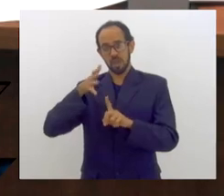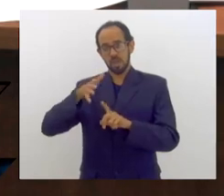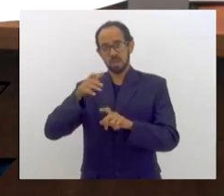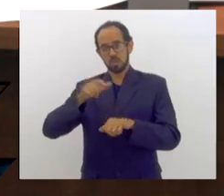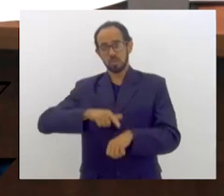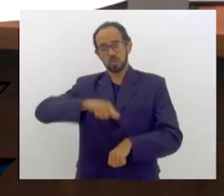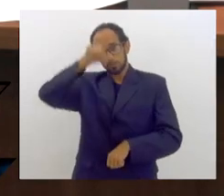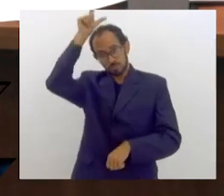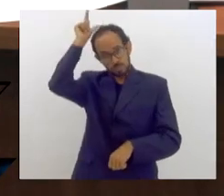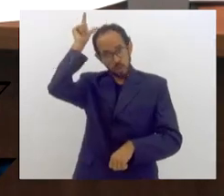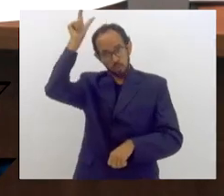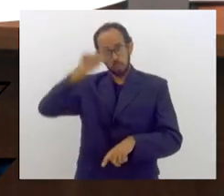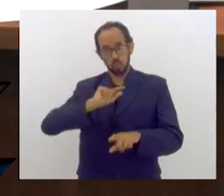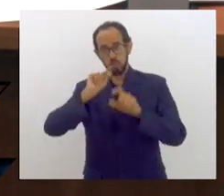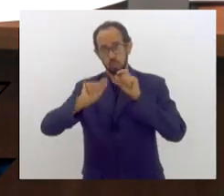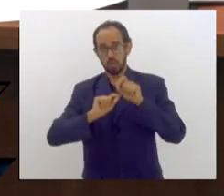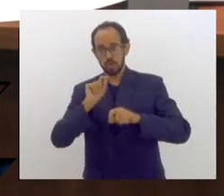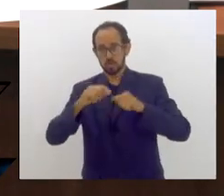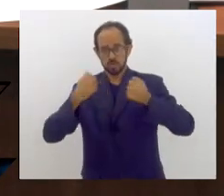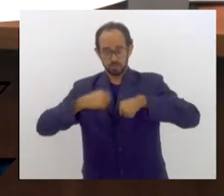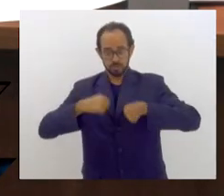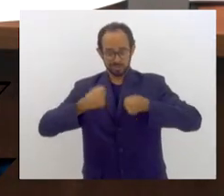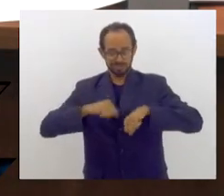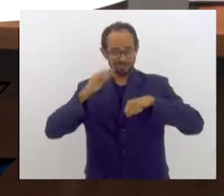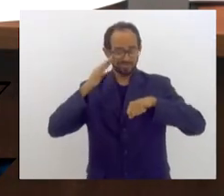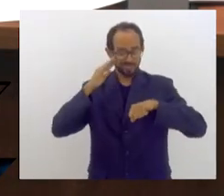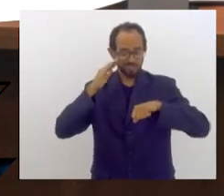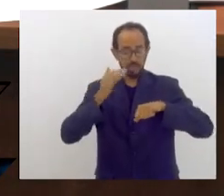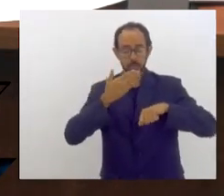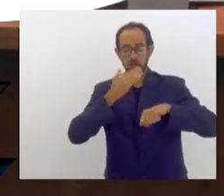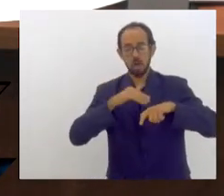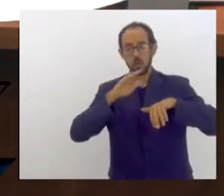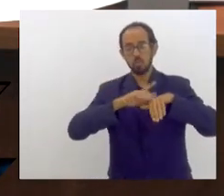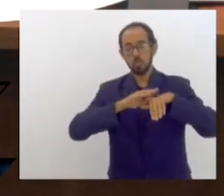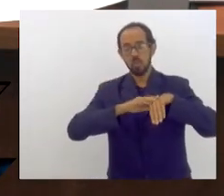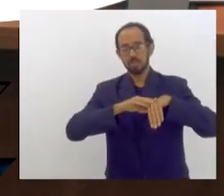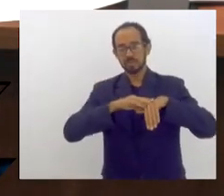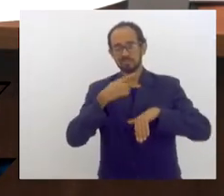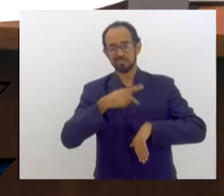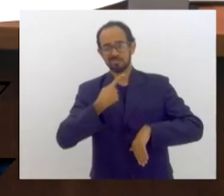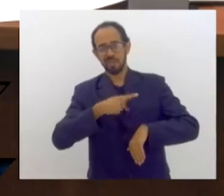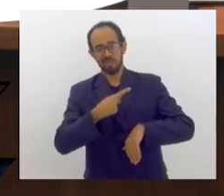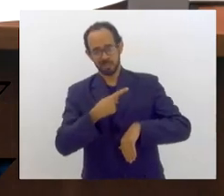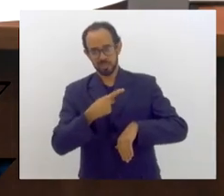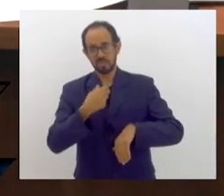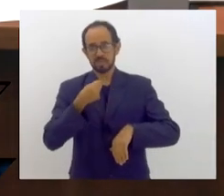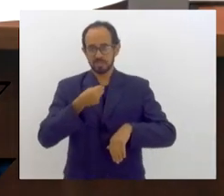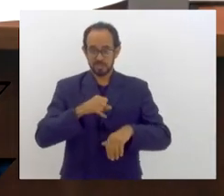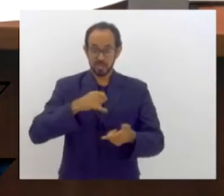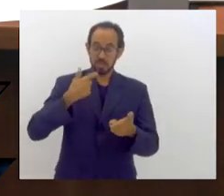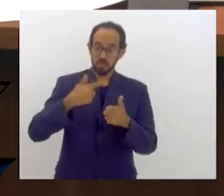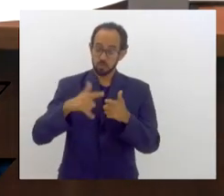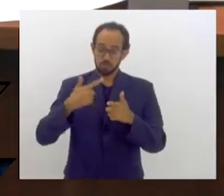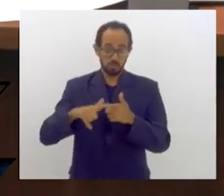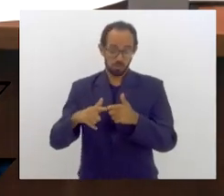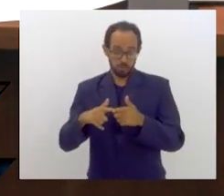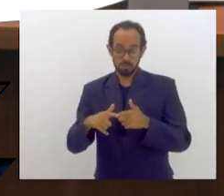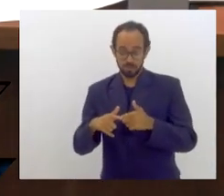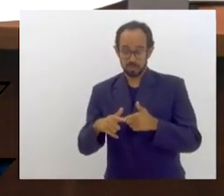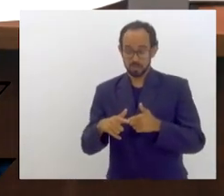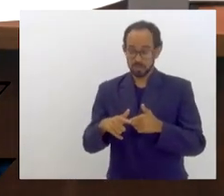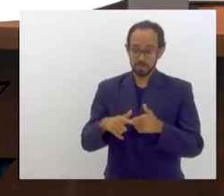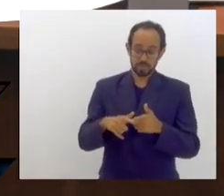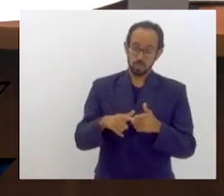nós precisamos entender a situação clínica do policial. Se o policial tiver um quadro de enfermidade que